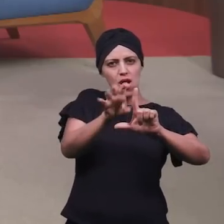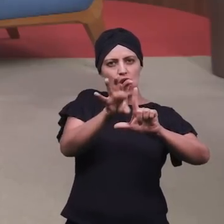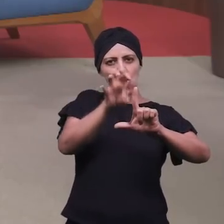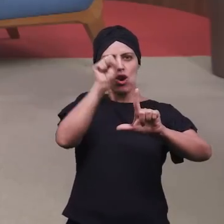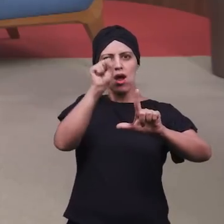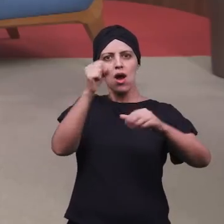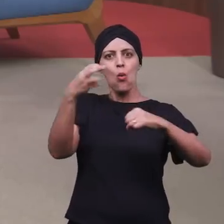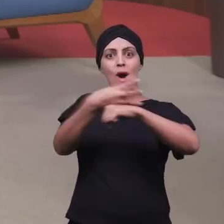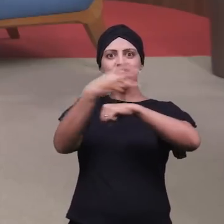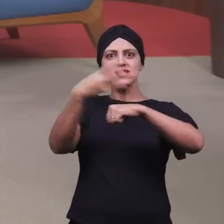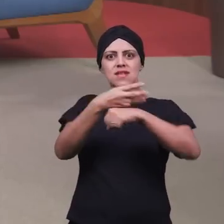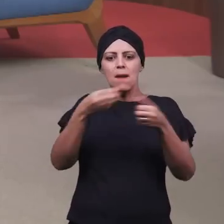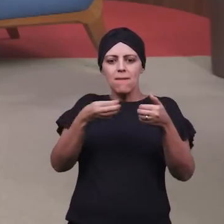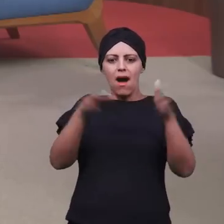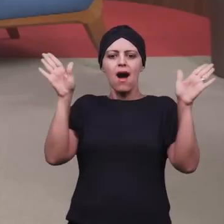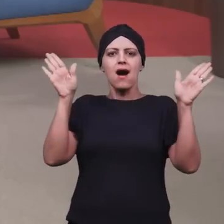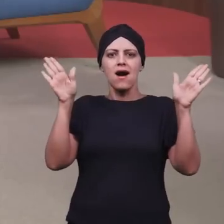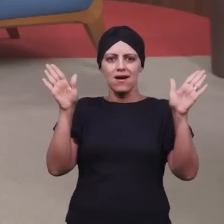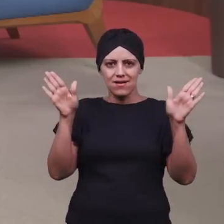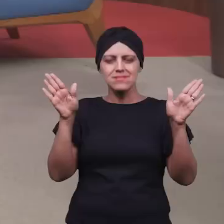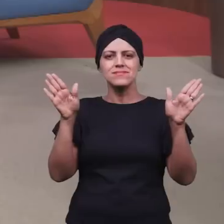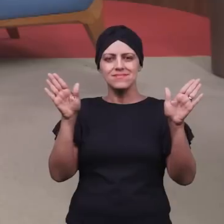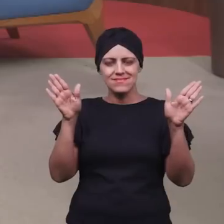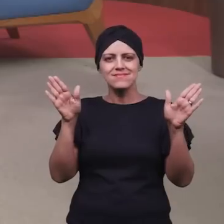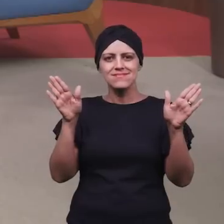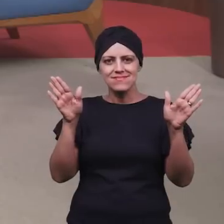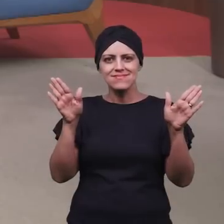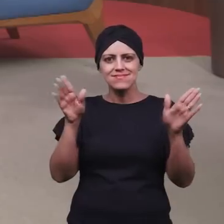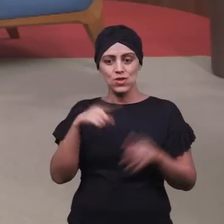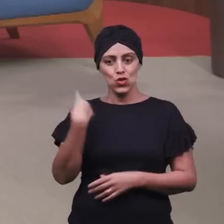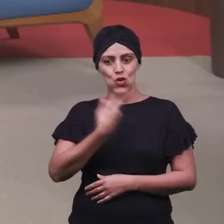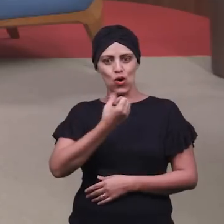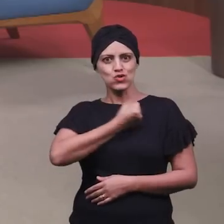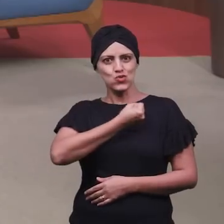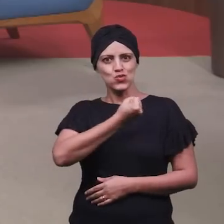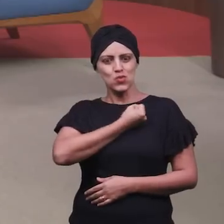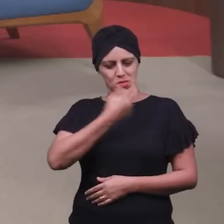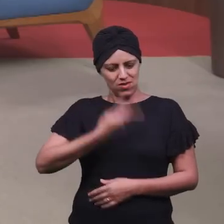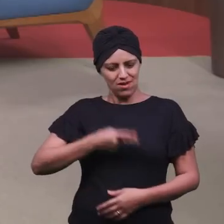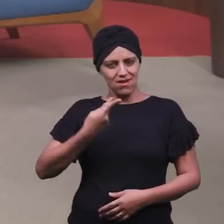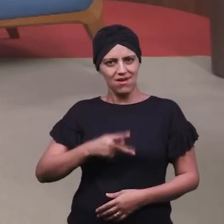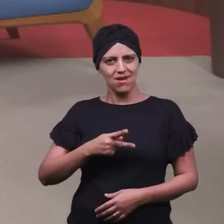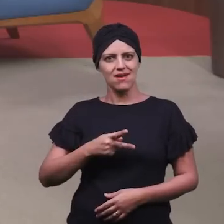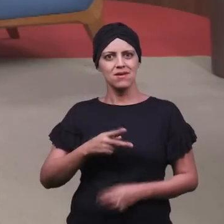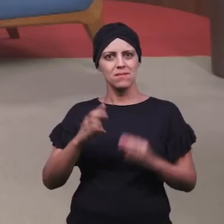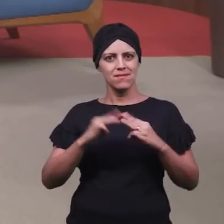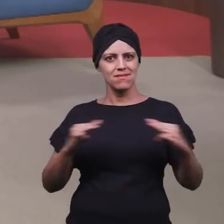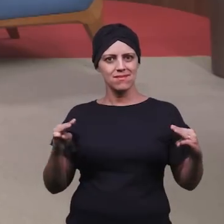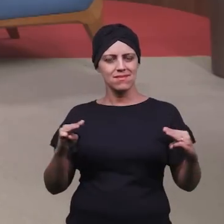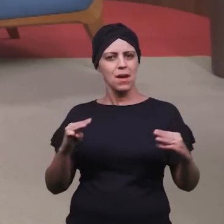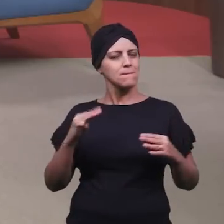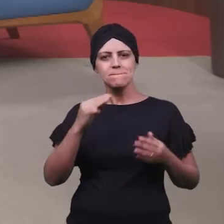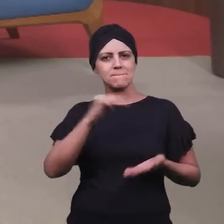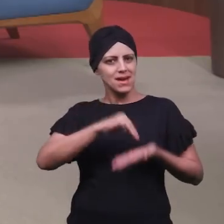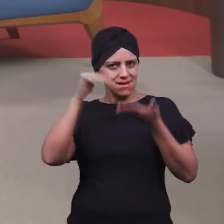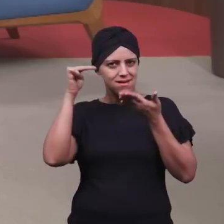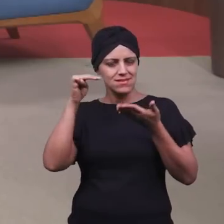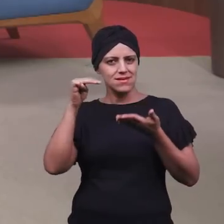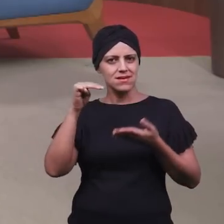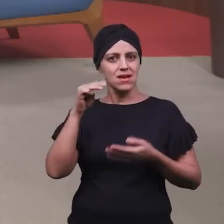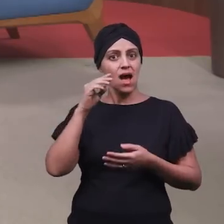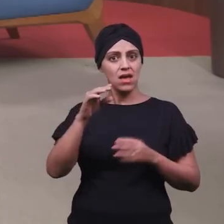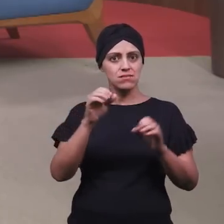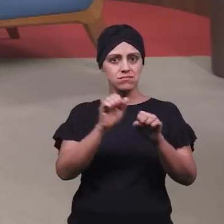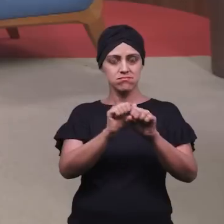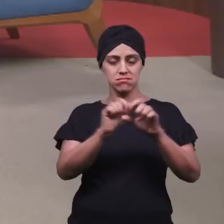o WhatsApp automaticamente. Ele já vai abrir no nosso número. E quando ele abrir no nosso número, ali você pode mandar